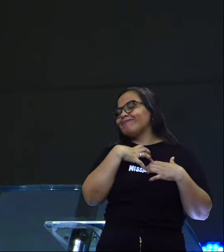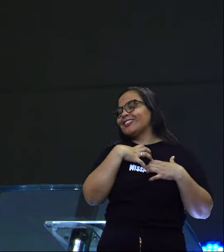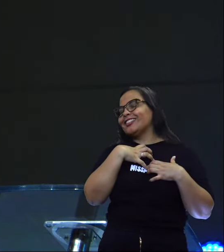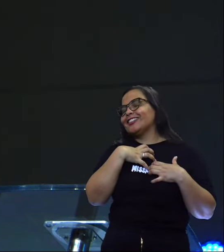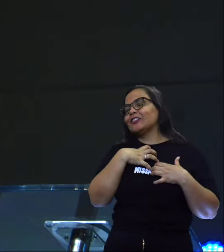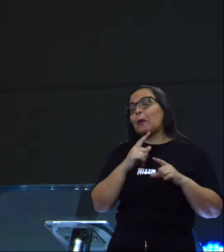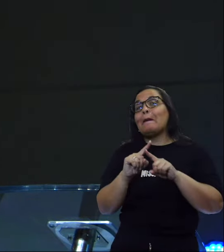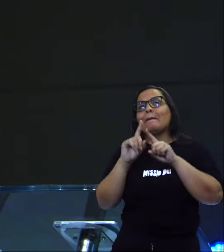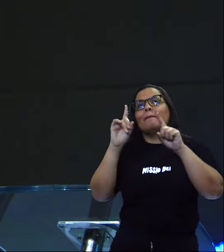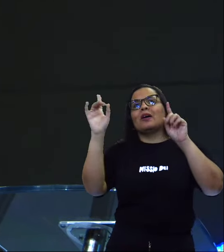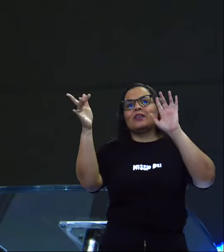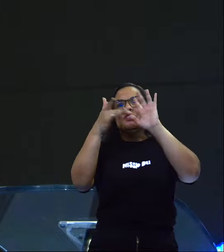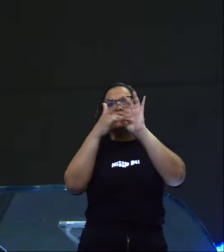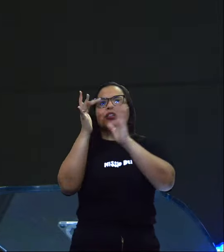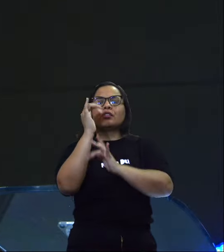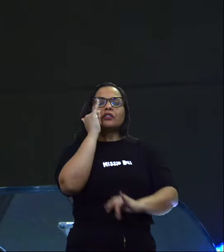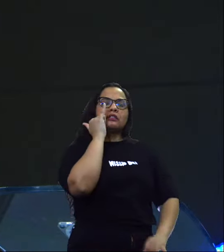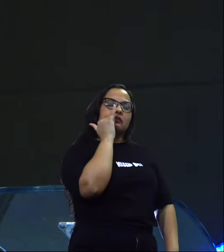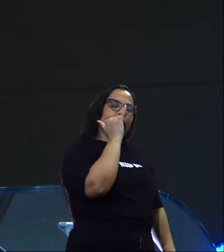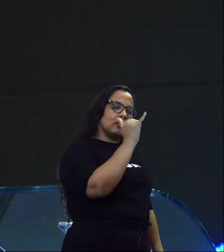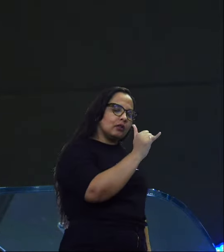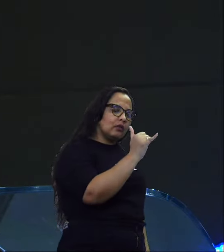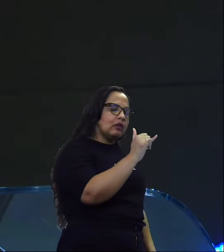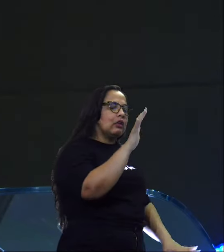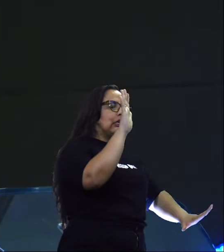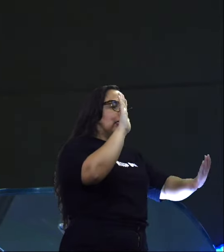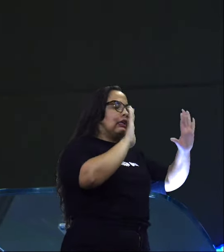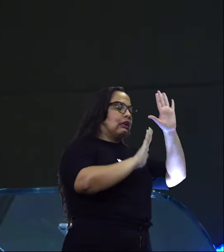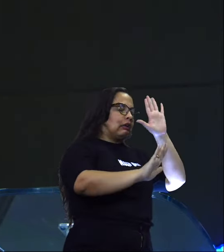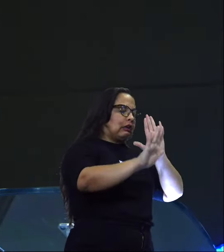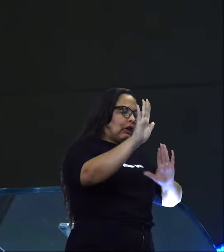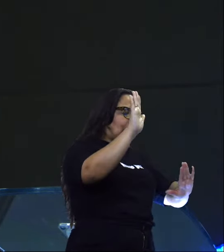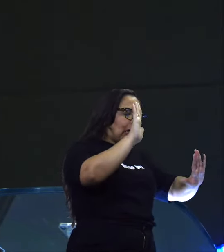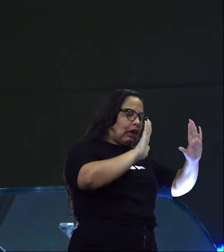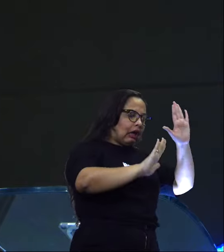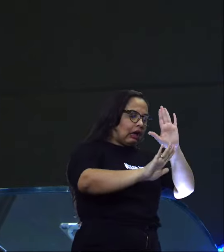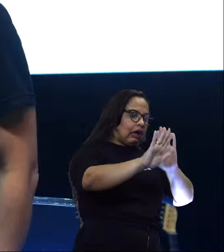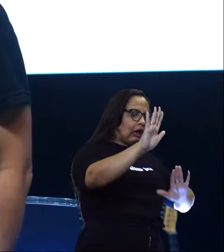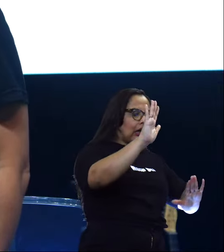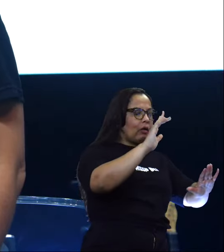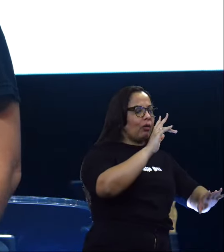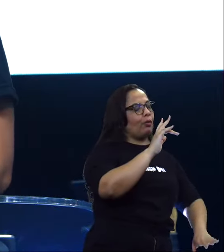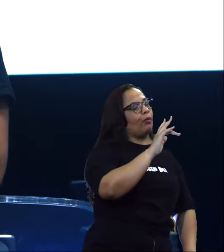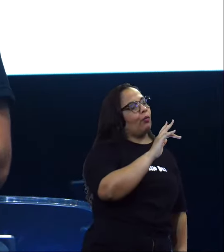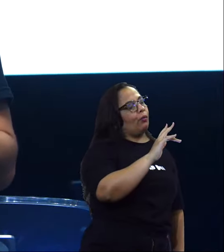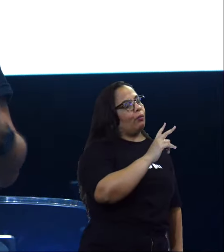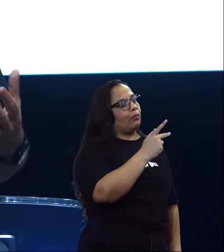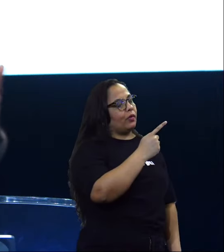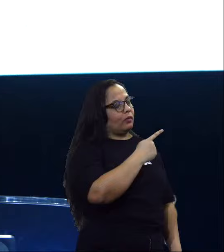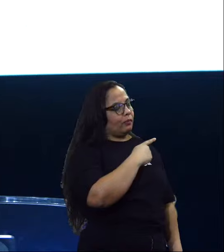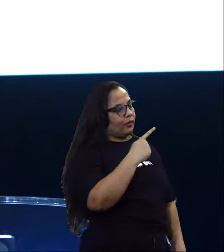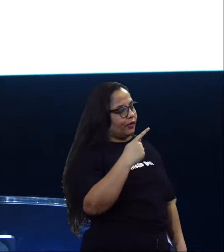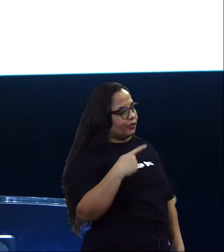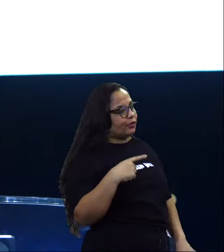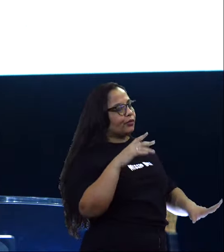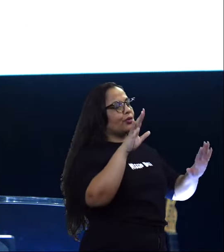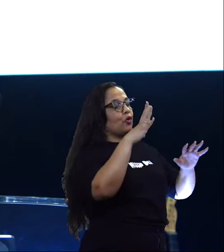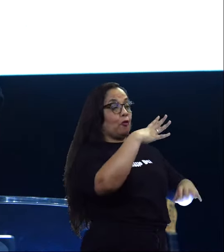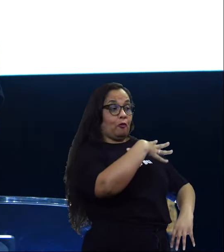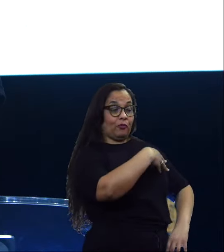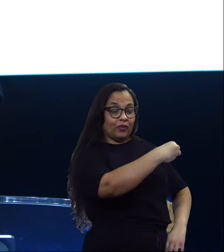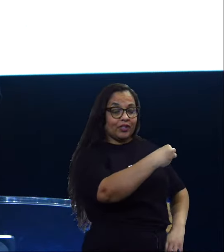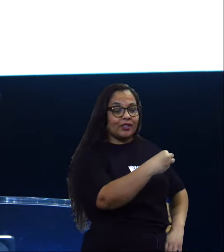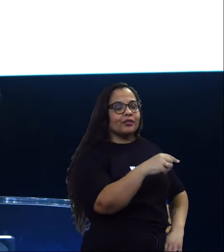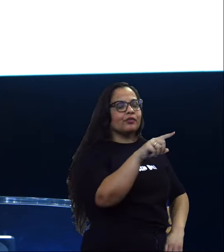Lembra da promessa lá de trás? Falei, qual promessa, Deus? Aquela que eu dei lá na montanha para você, que eu coloquei uns arbustos ao teu redor e eu falei que a